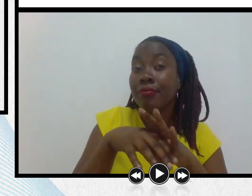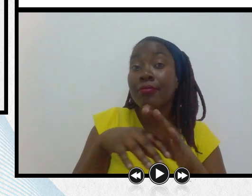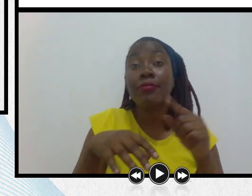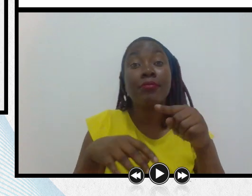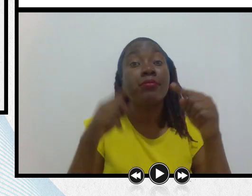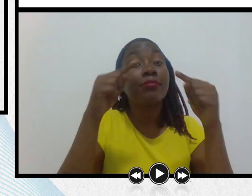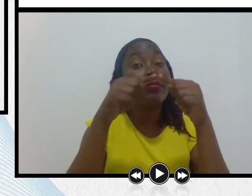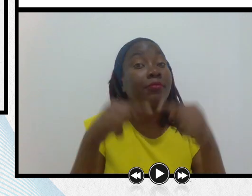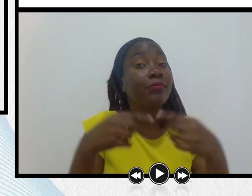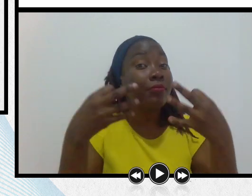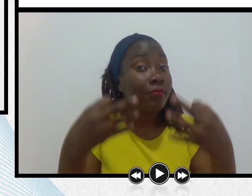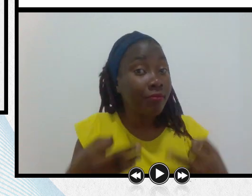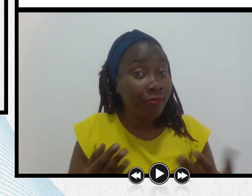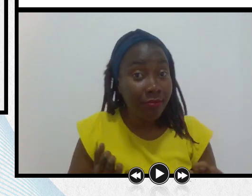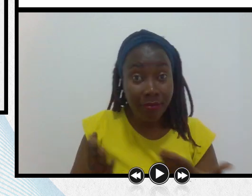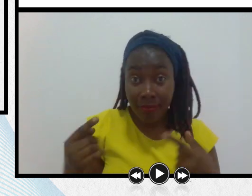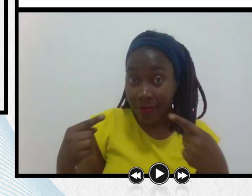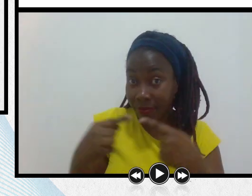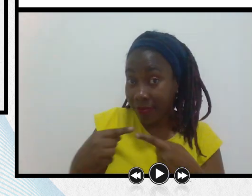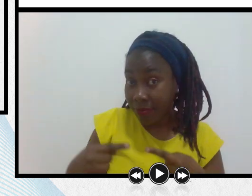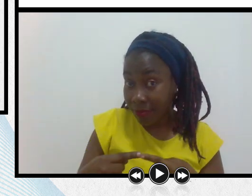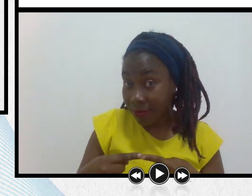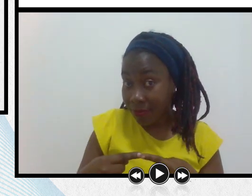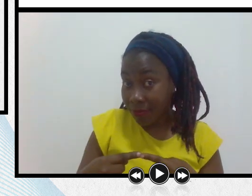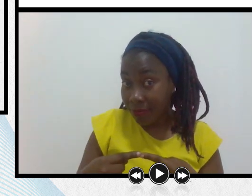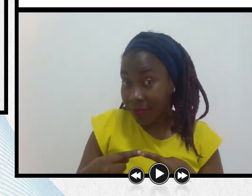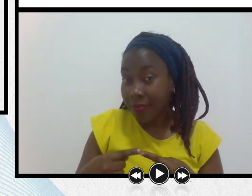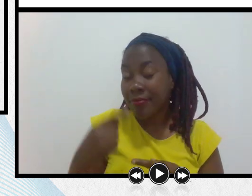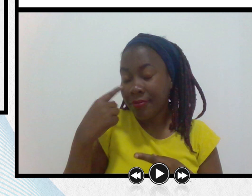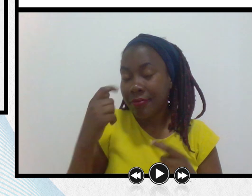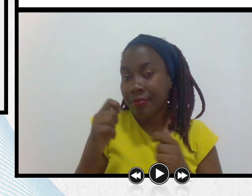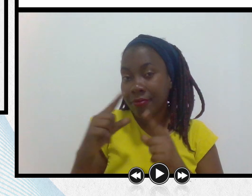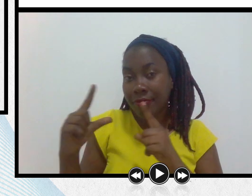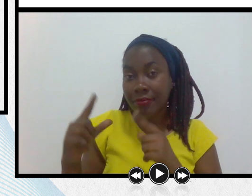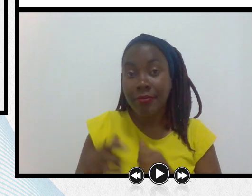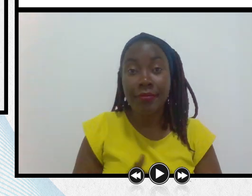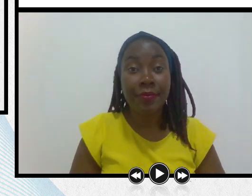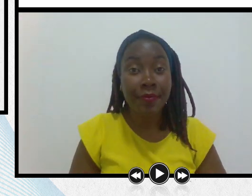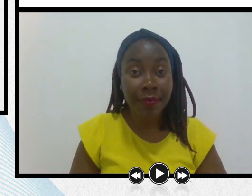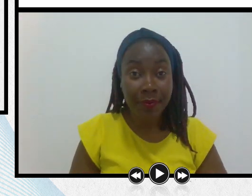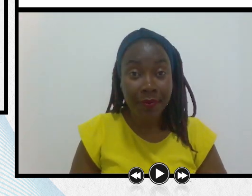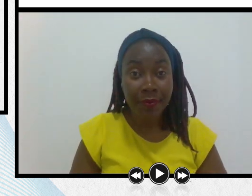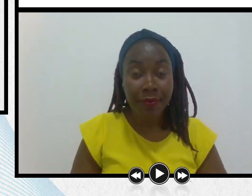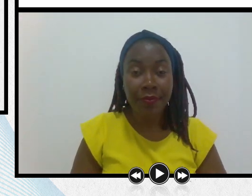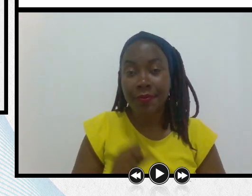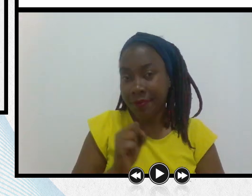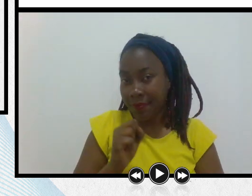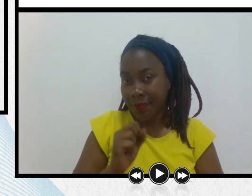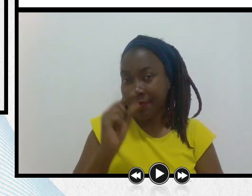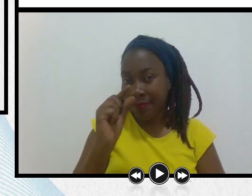é adequado? Aí, nesse caso, caramba, agora não estou conseguindo abrir aqui. Opa, só um